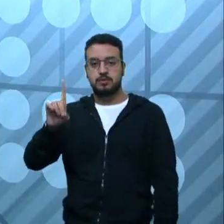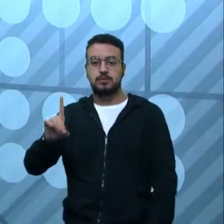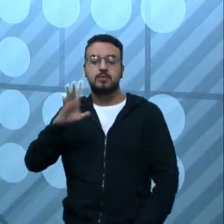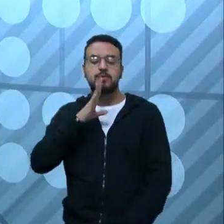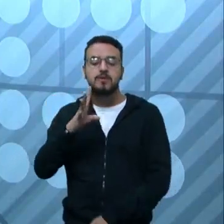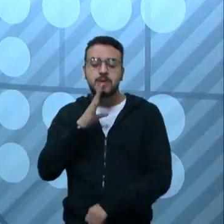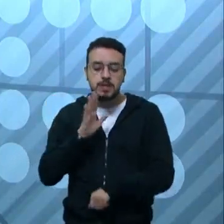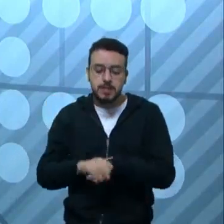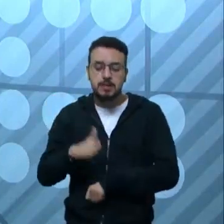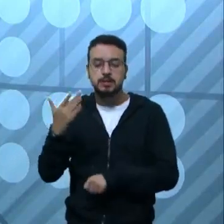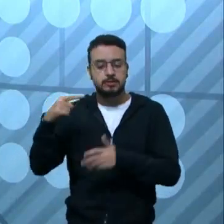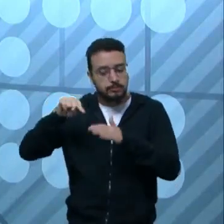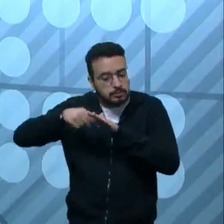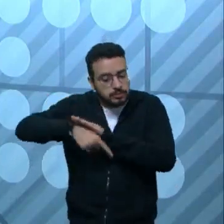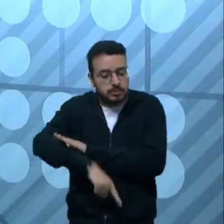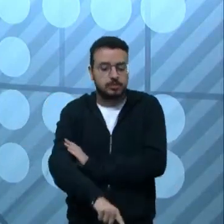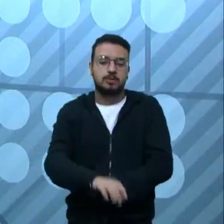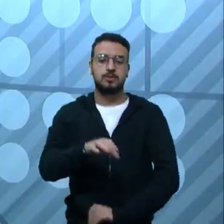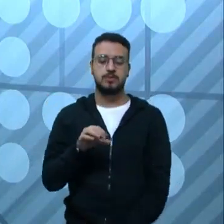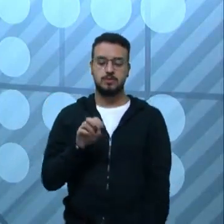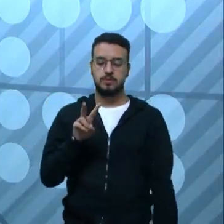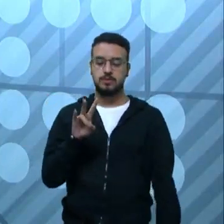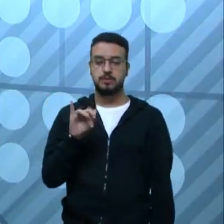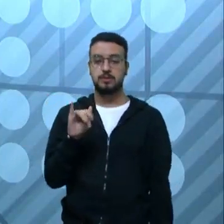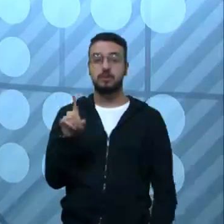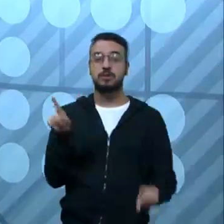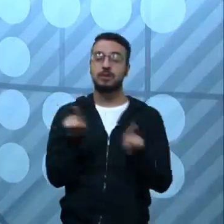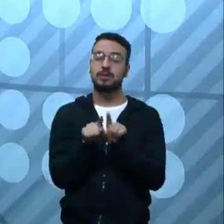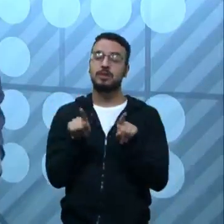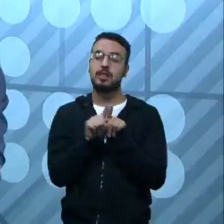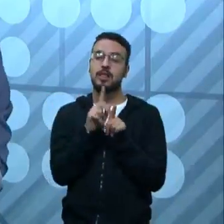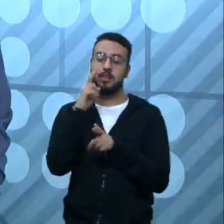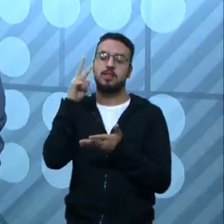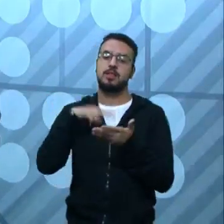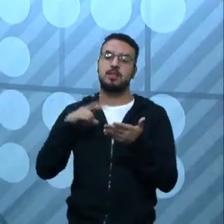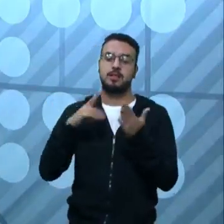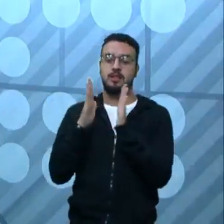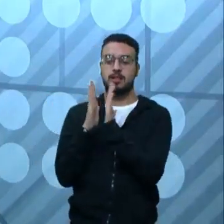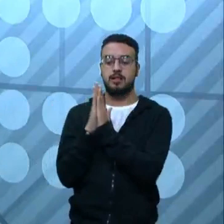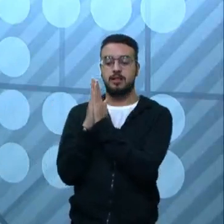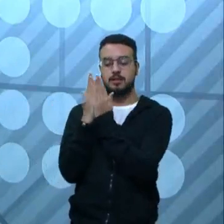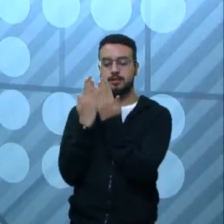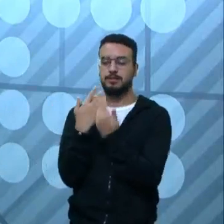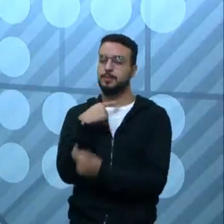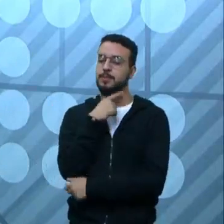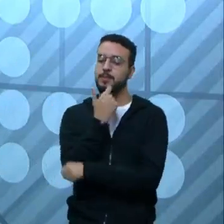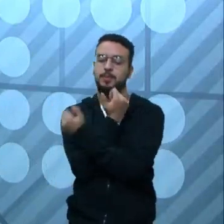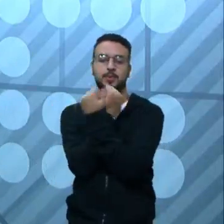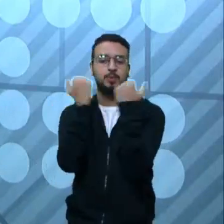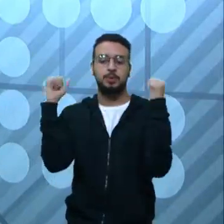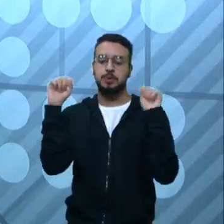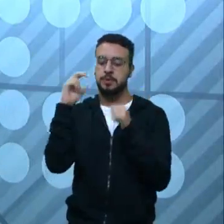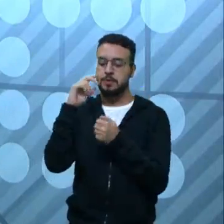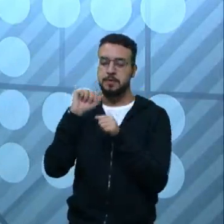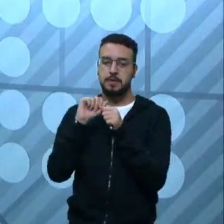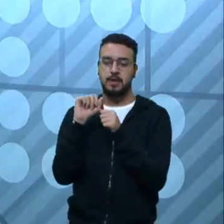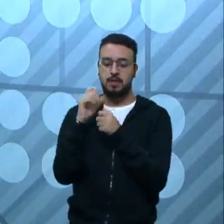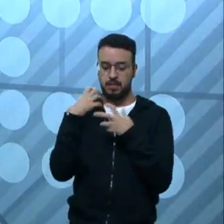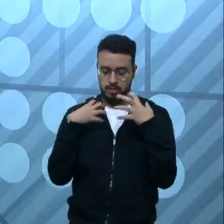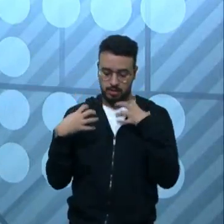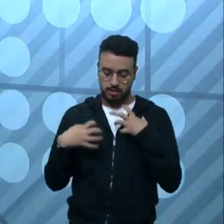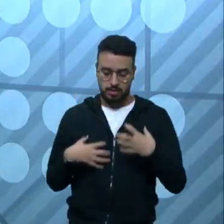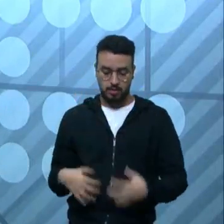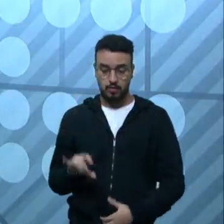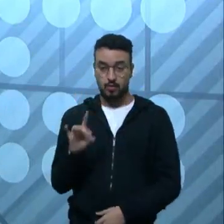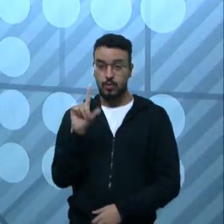Ovid e também fazer a leitura do livro. Não tem como você conhecer a anatomia e achar que uma vez que você viu, tá